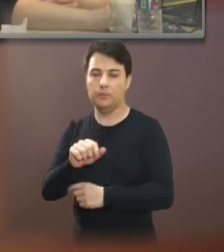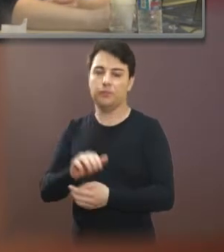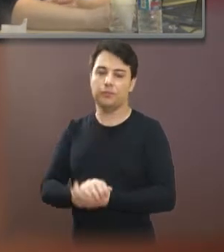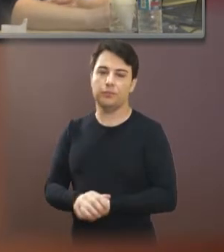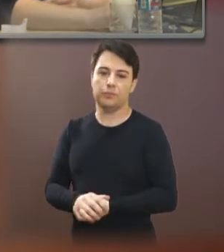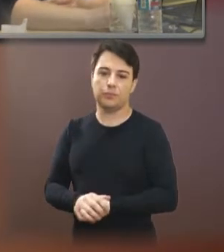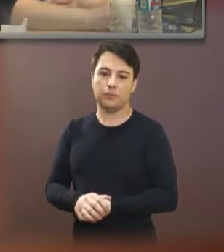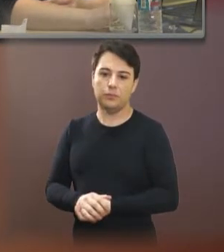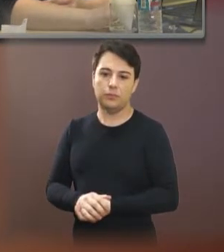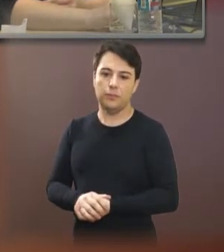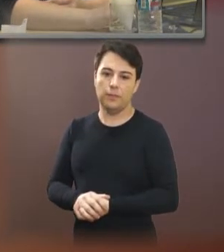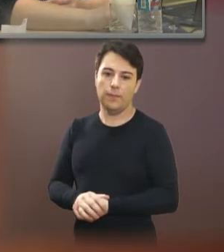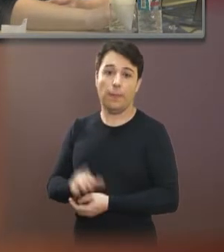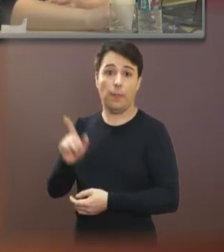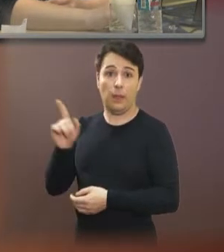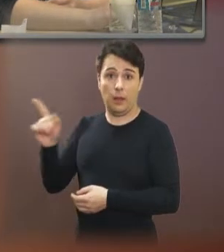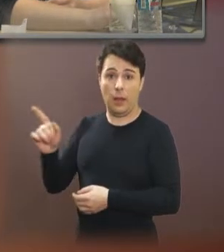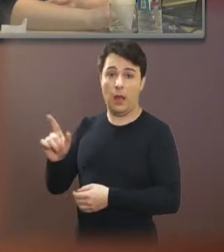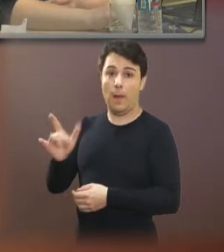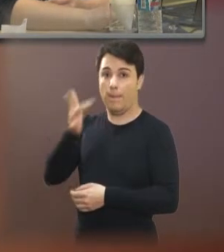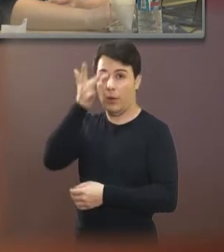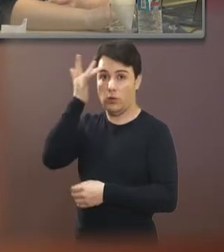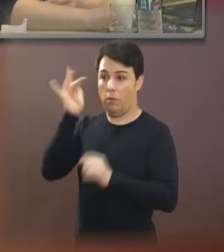Bom, a gente vê que tem uma ocupação urbana